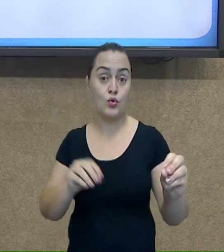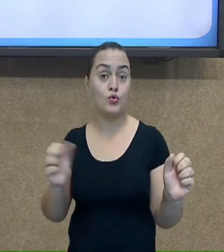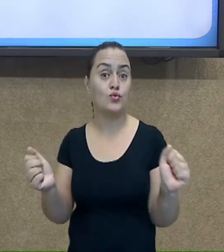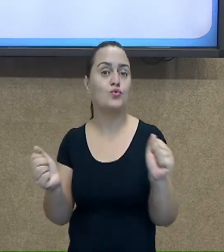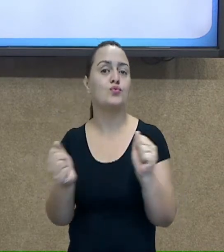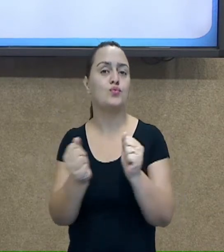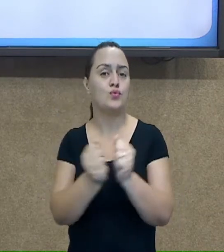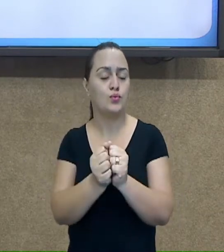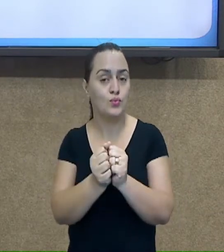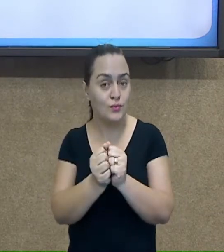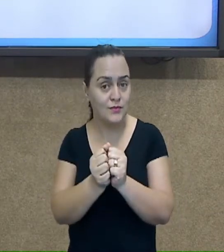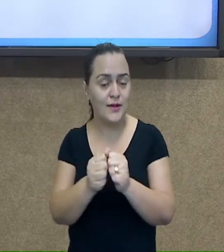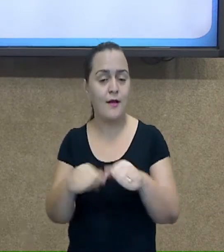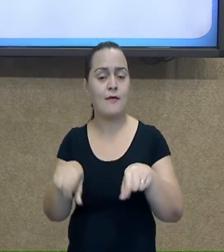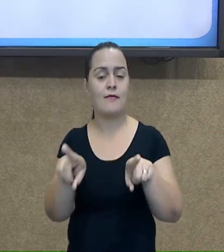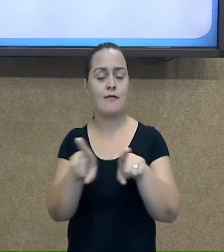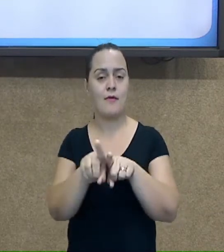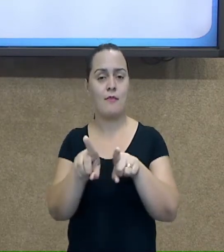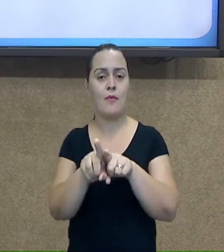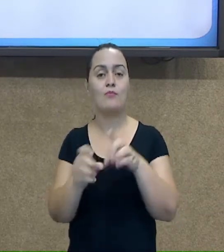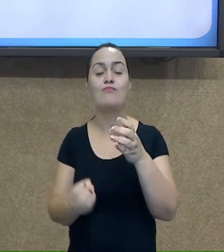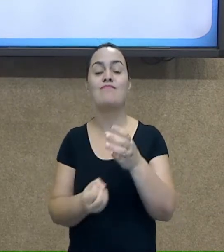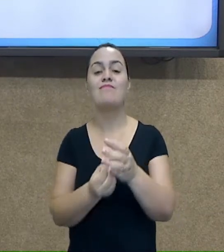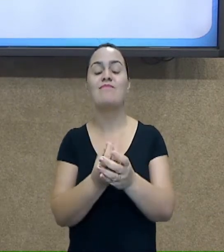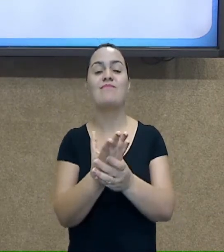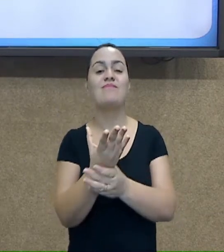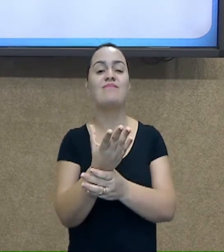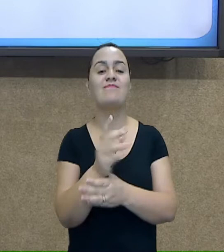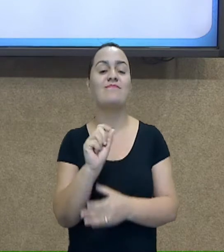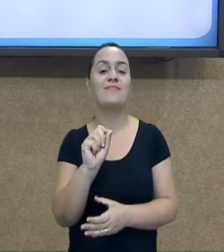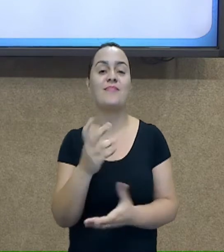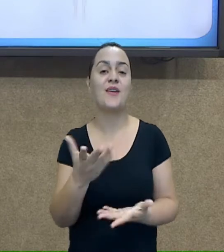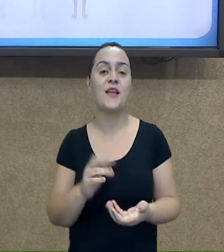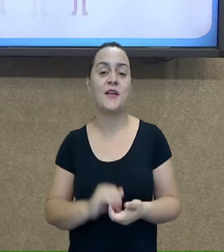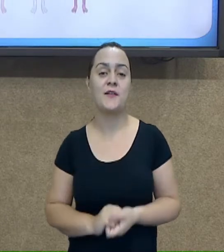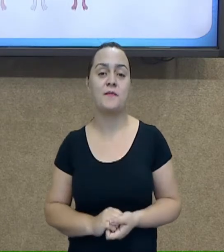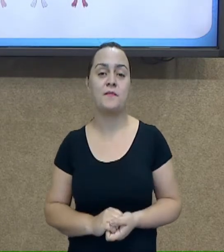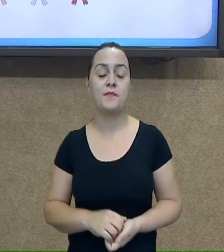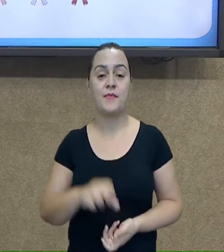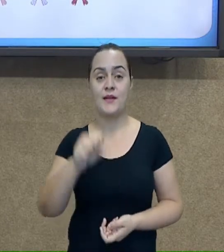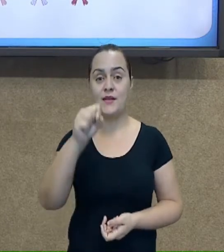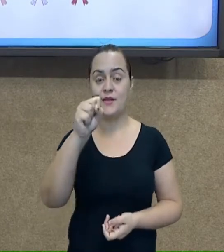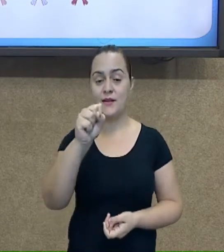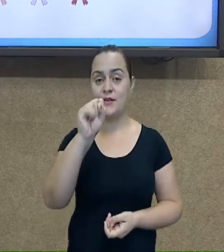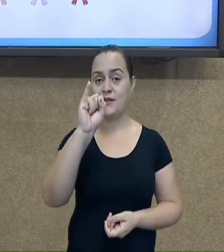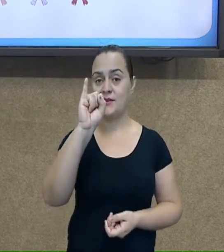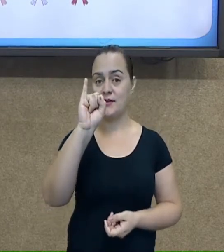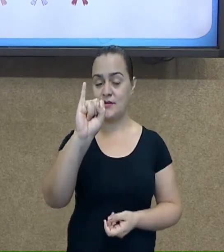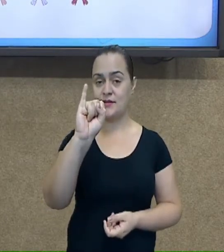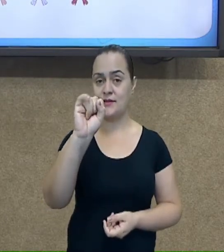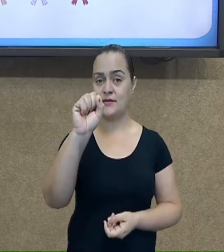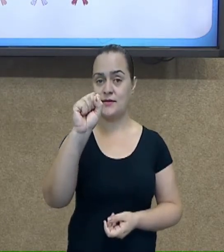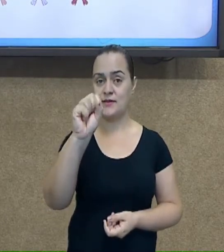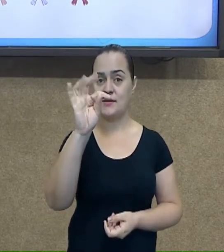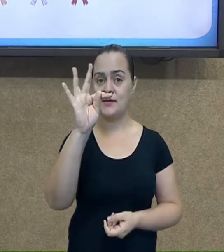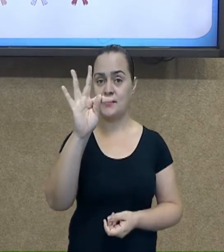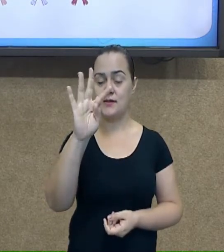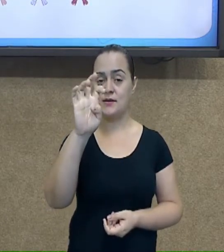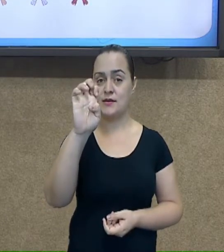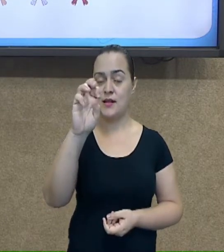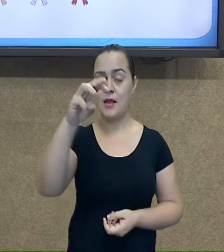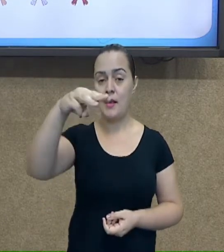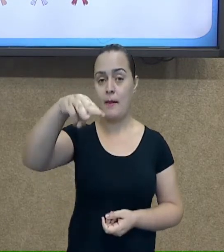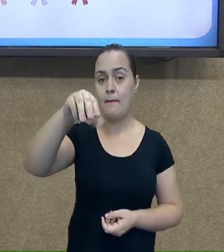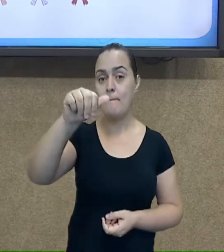que eles desempenham e vão formar os sistemas do nosso organismo